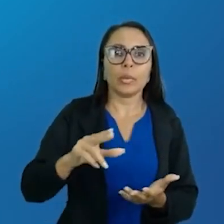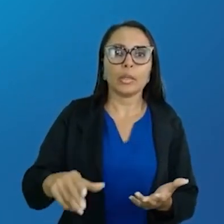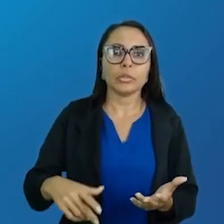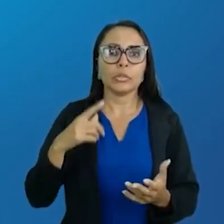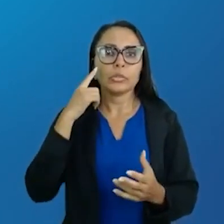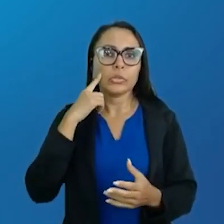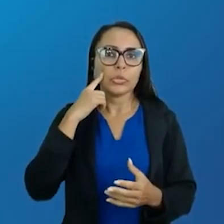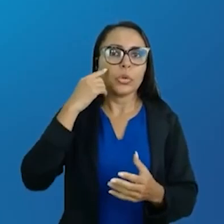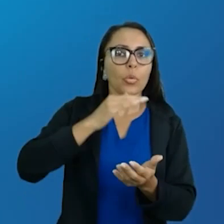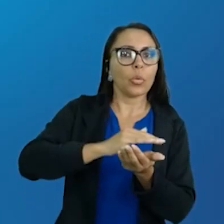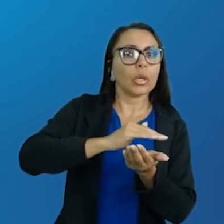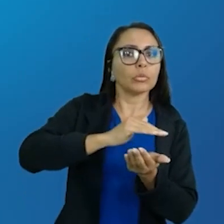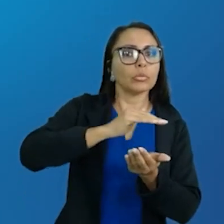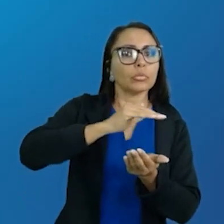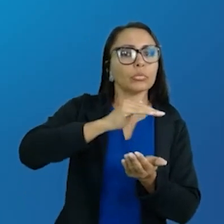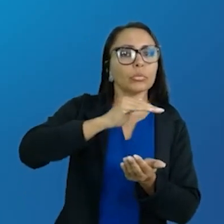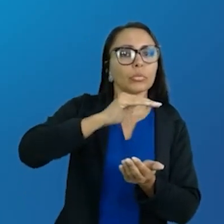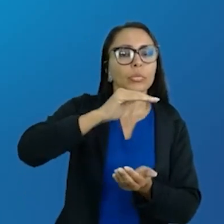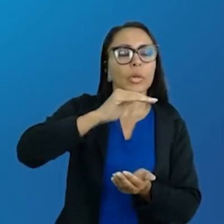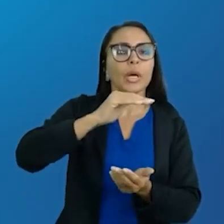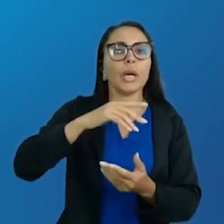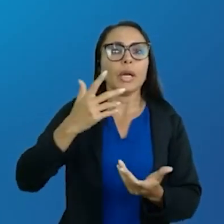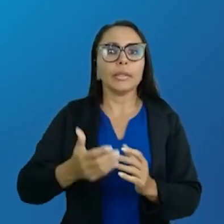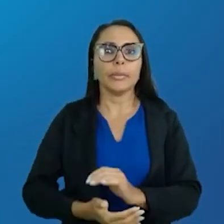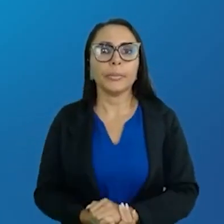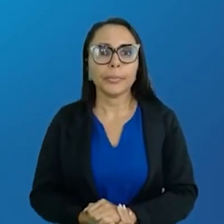juntos formam como se fosse um pote do Heinz,